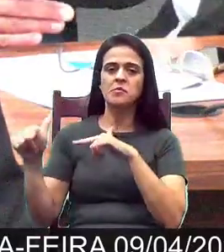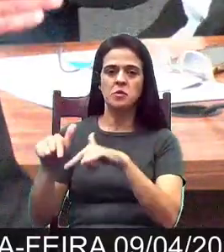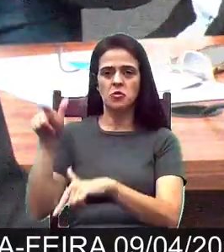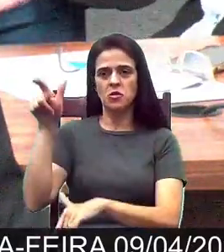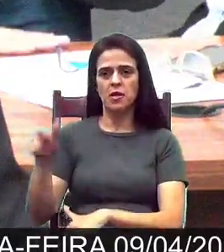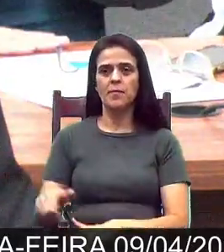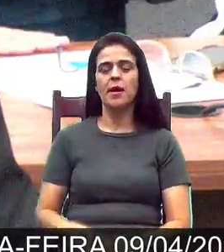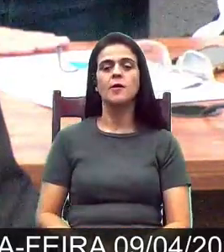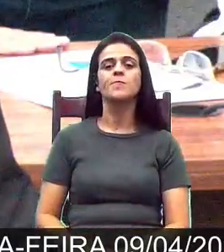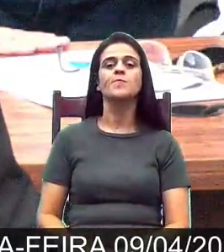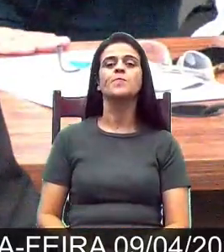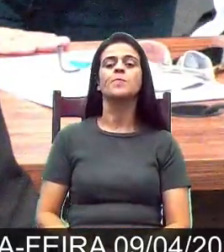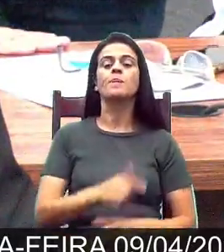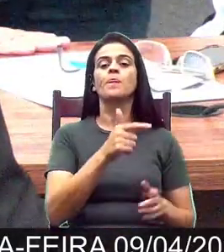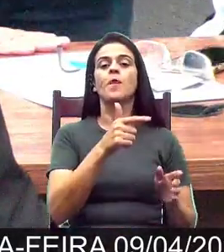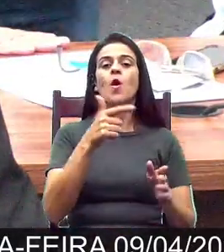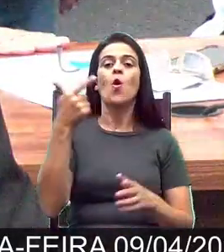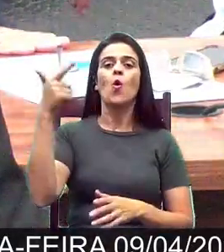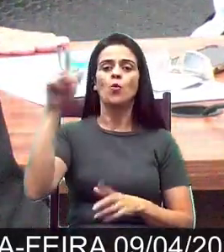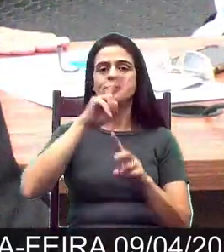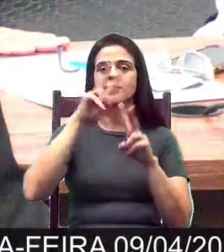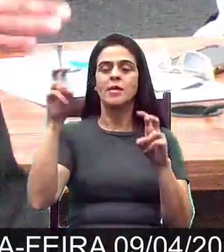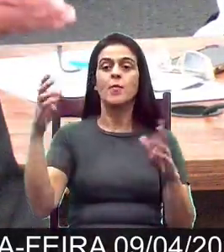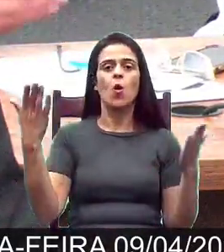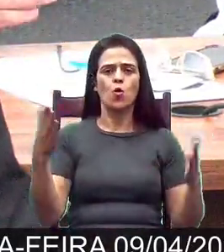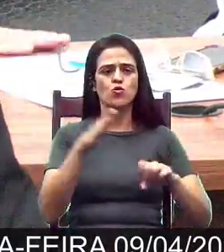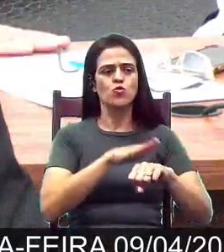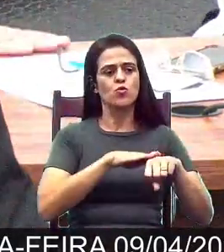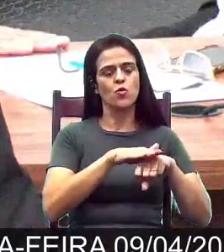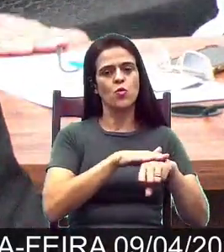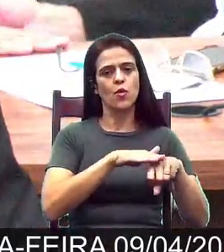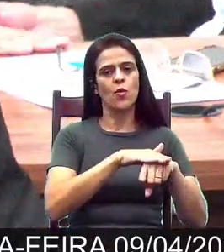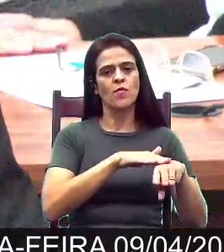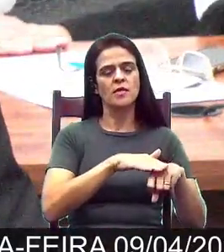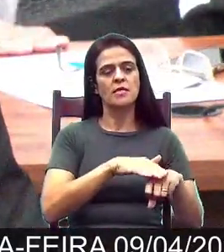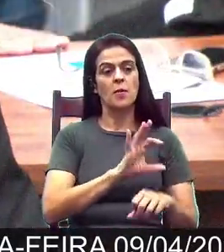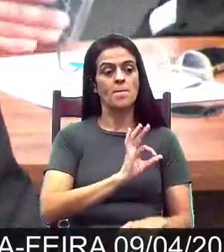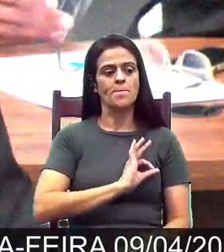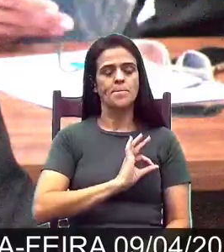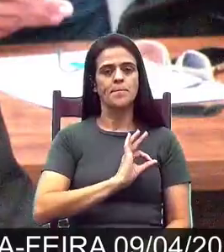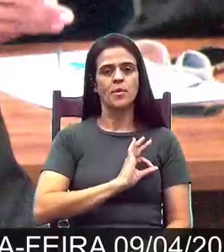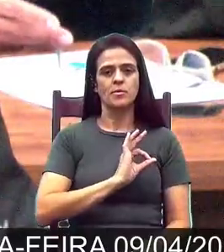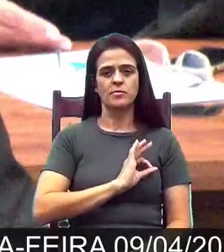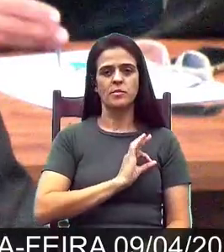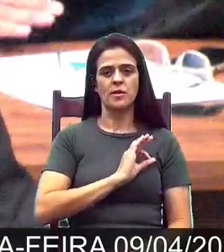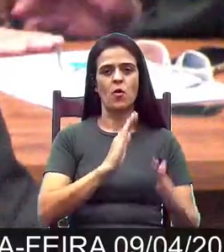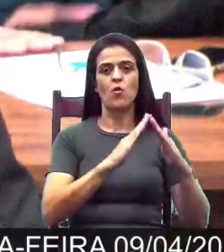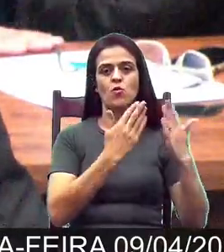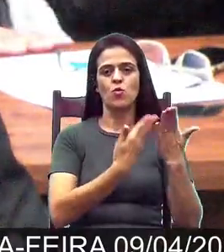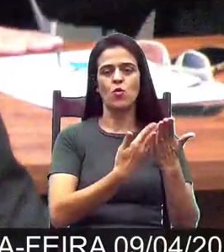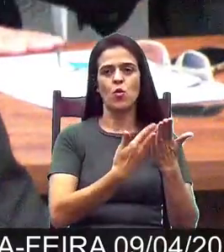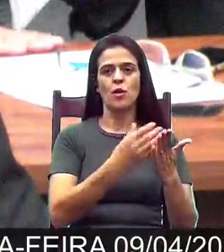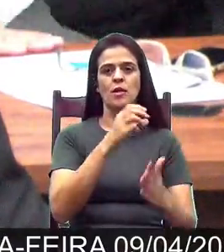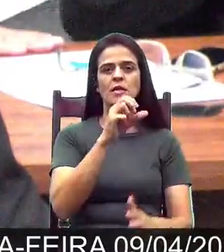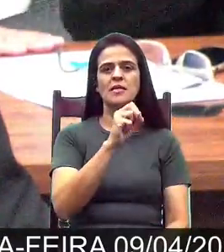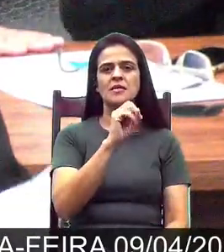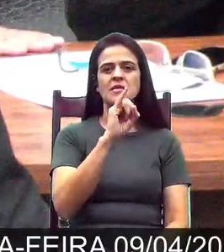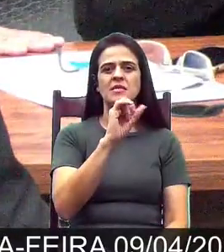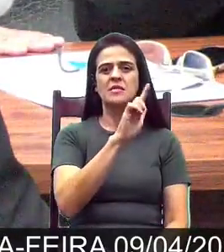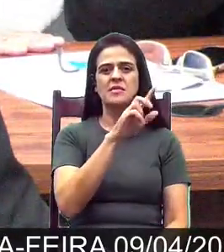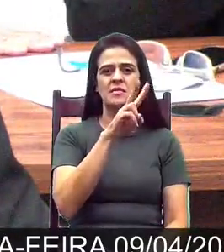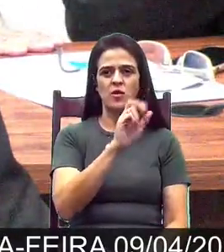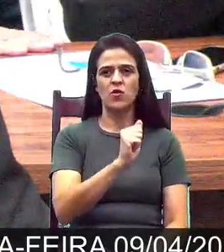presidente, hoje também eu estive conversando lá no Colégio Militar com o Major Silva. Foi resolver alguns problemas